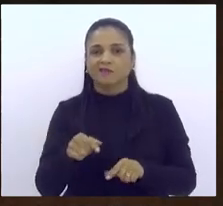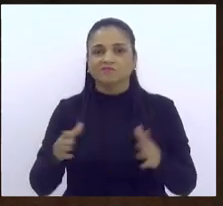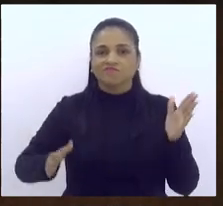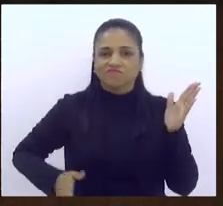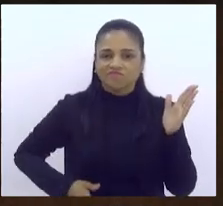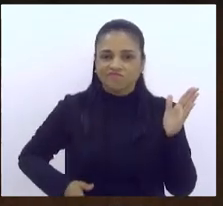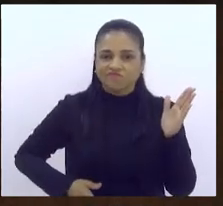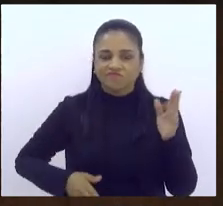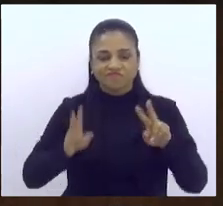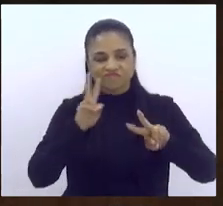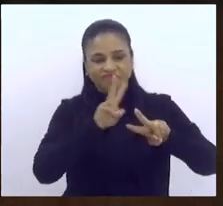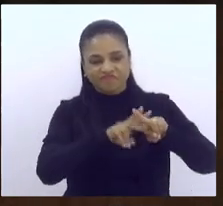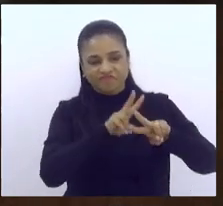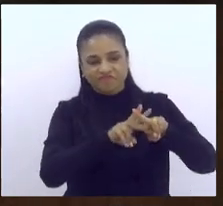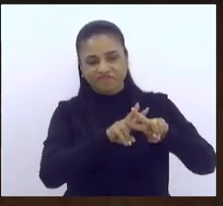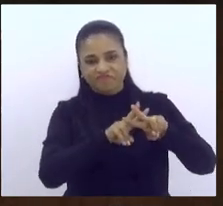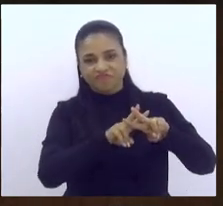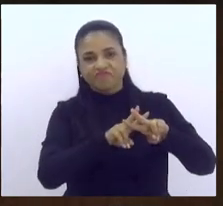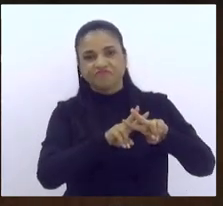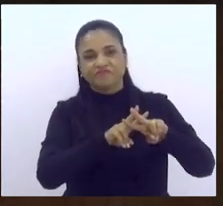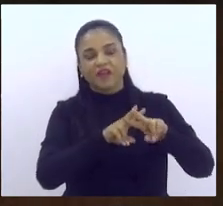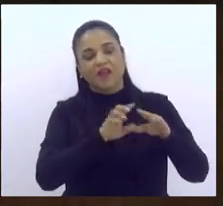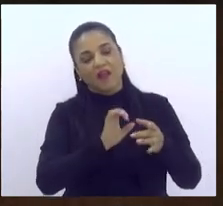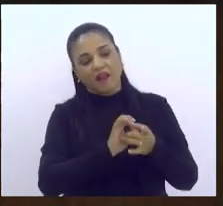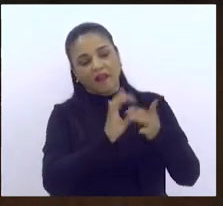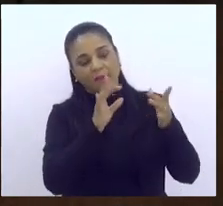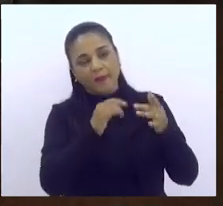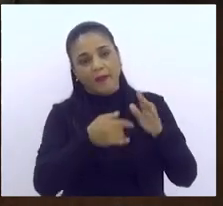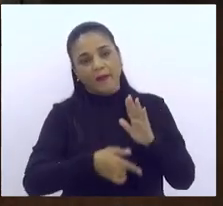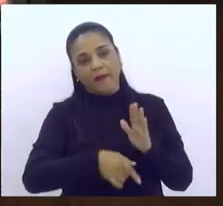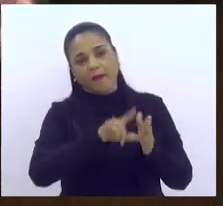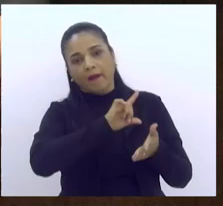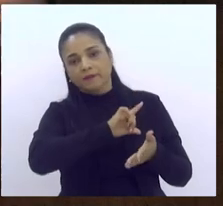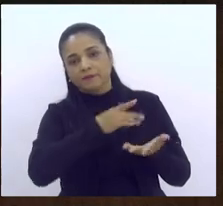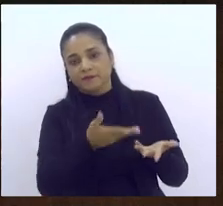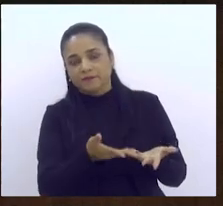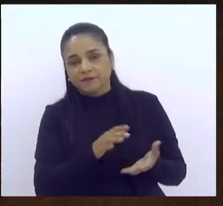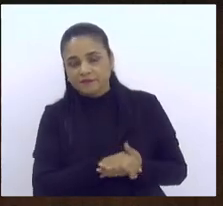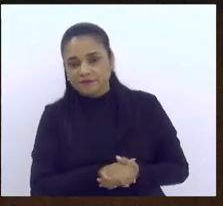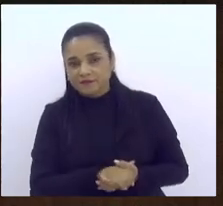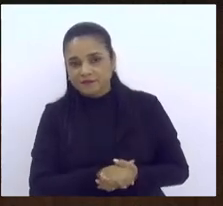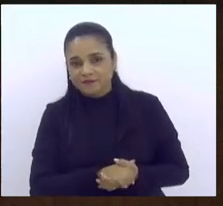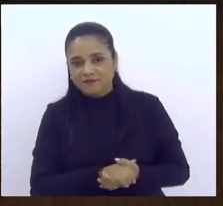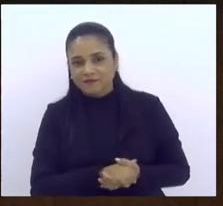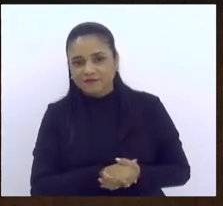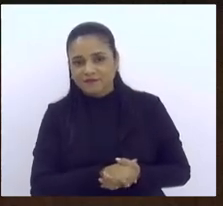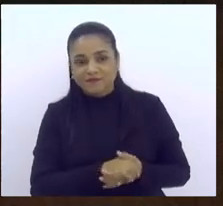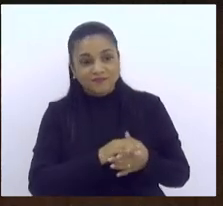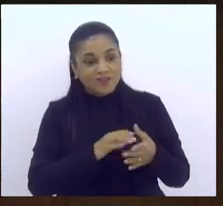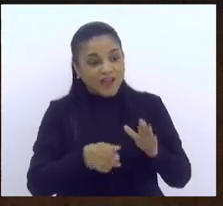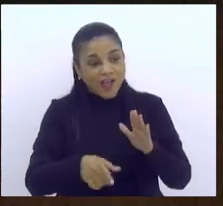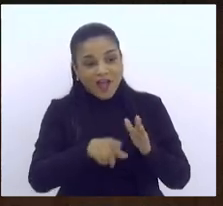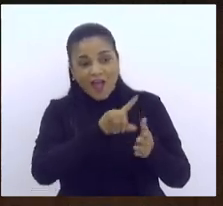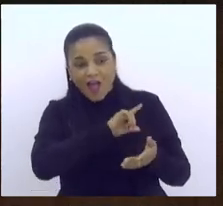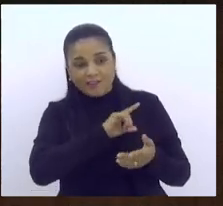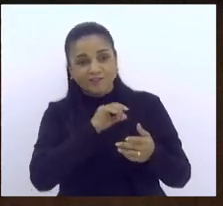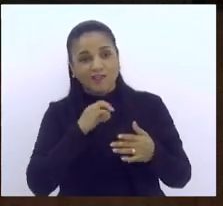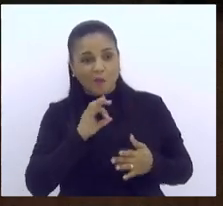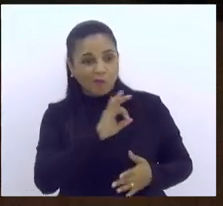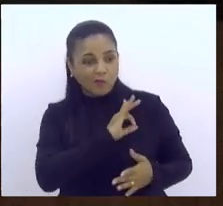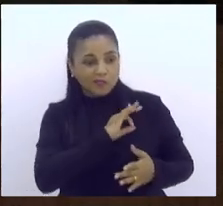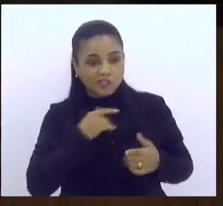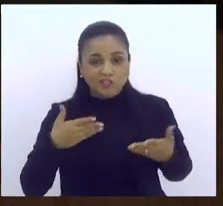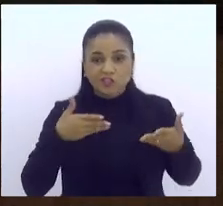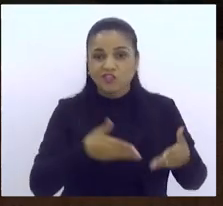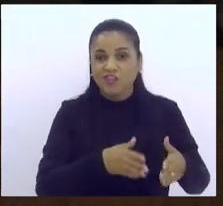delegacia, os sementes do mal eles vão para a rua muito primeiro do que, vai antes para a rua do que o próprio policial que levou